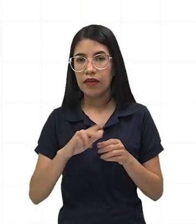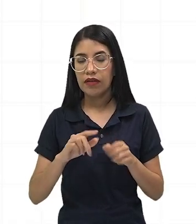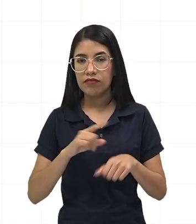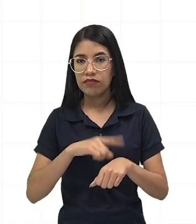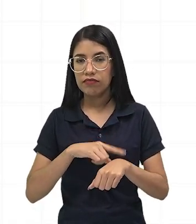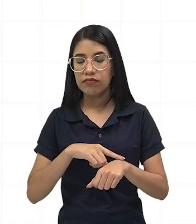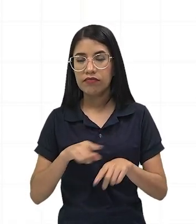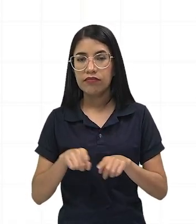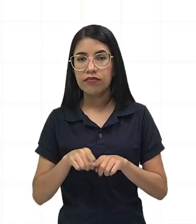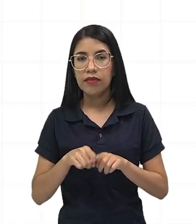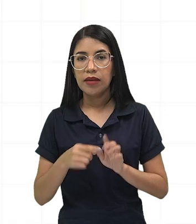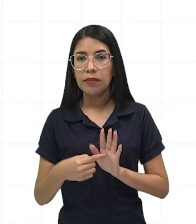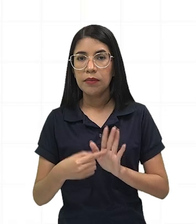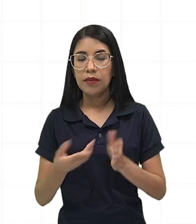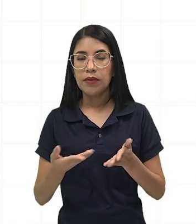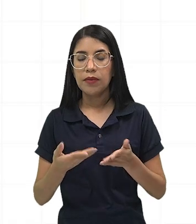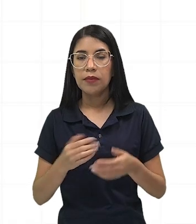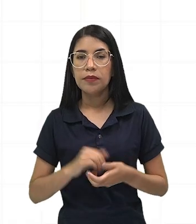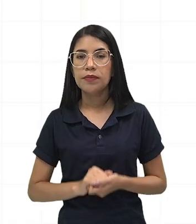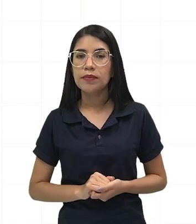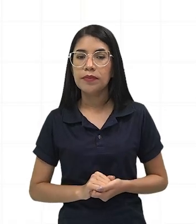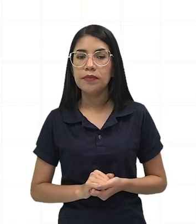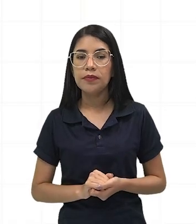seria a sua velocidade? Ó?